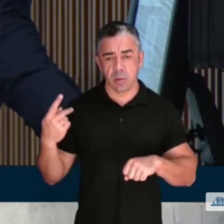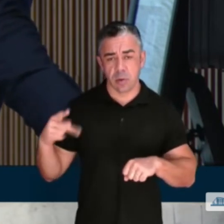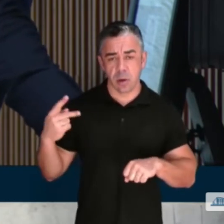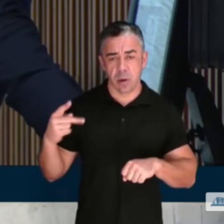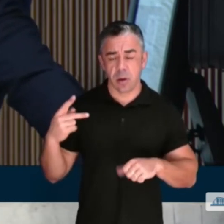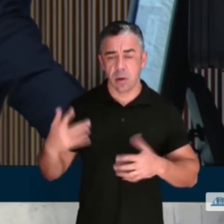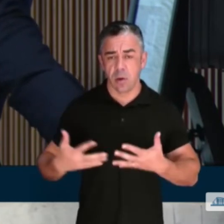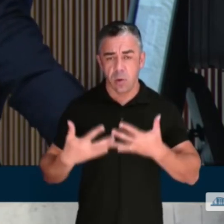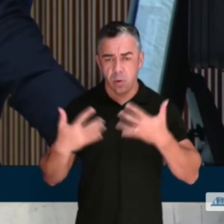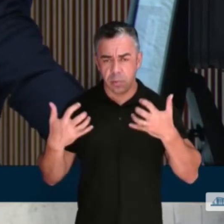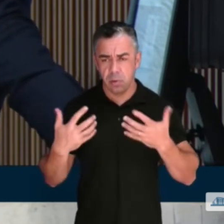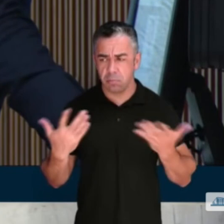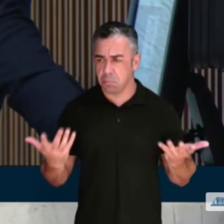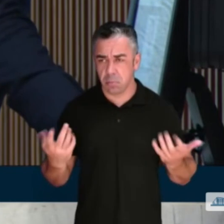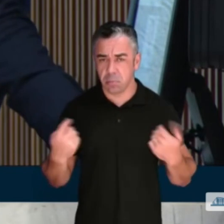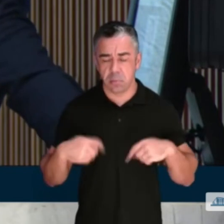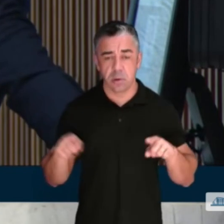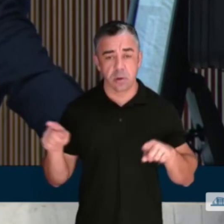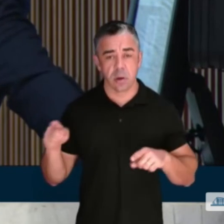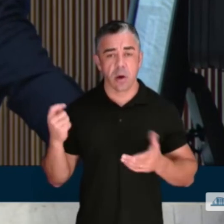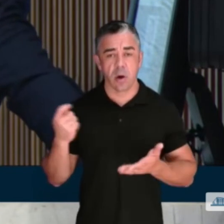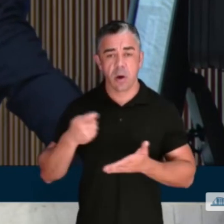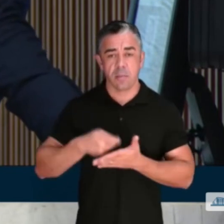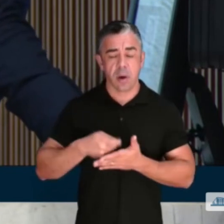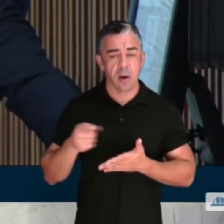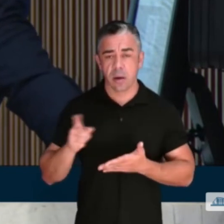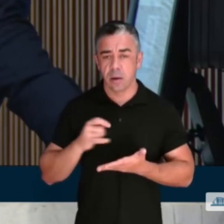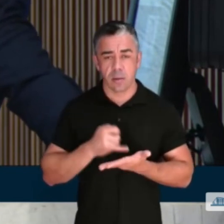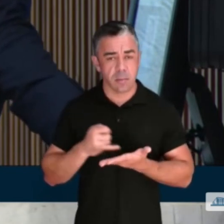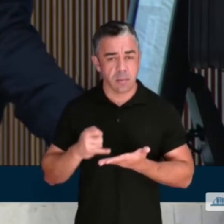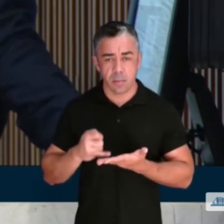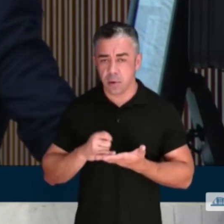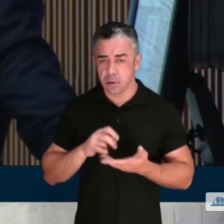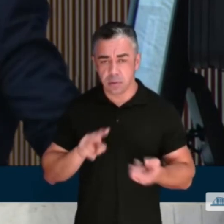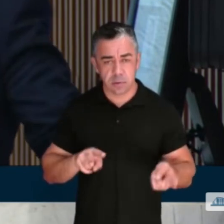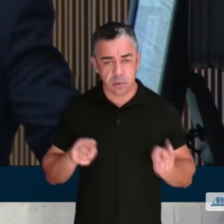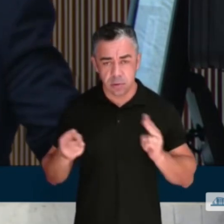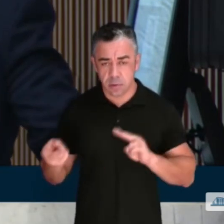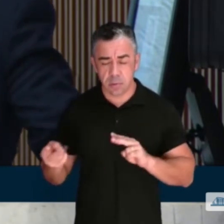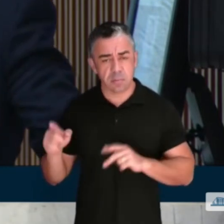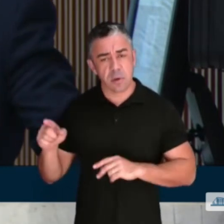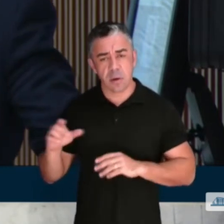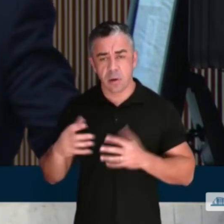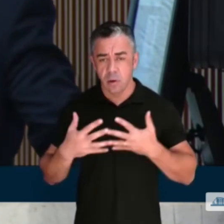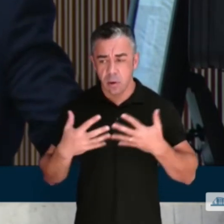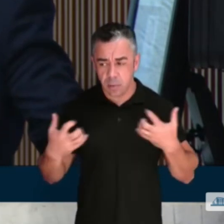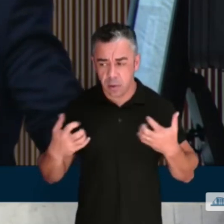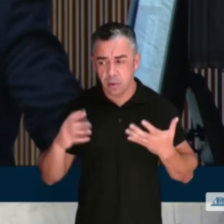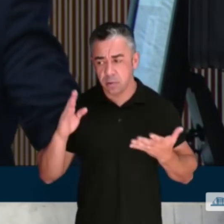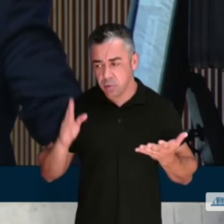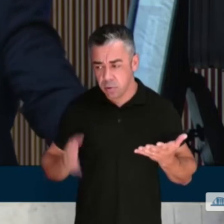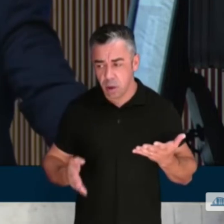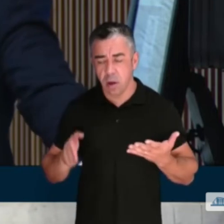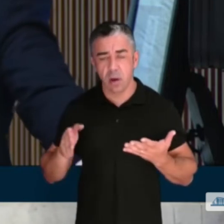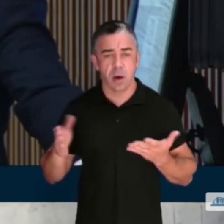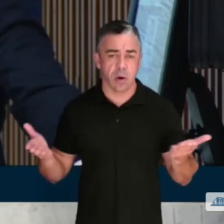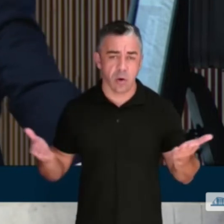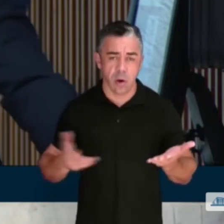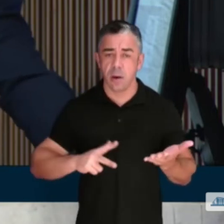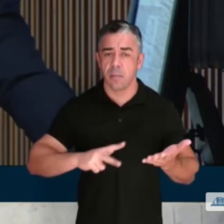Copel. Isso desobrigou a Copel, inclusive, a pagar impostos sobre a transação. Mas a Copel já era